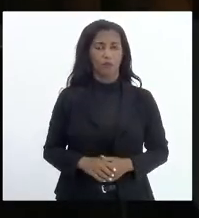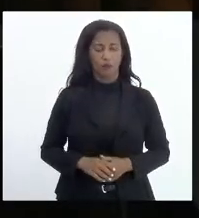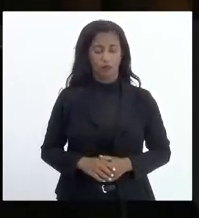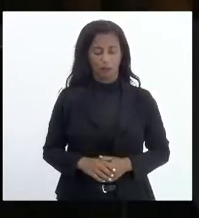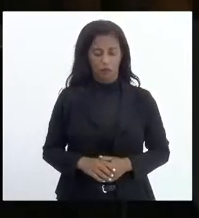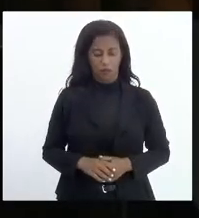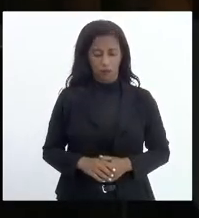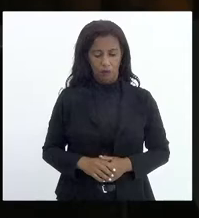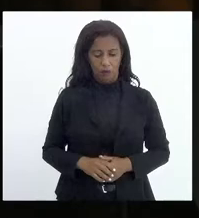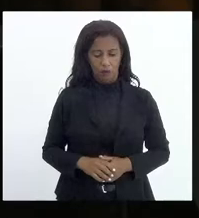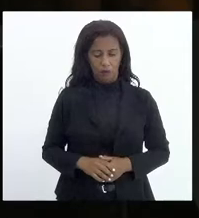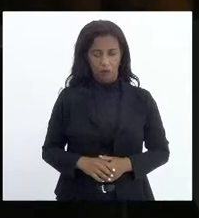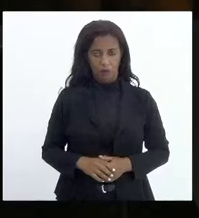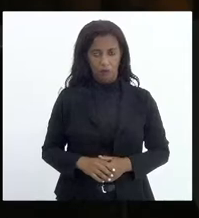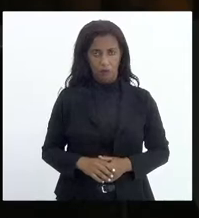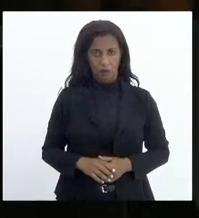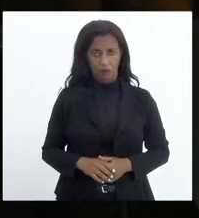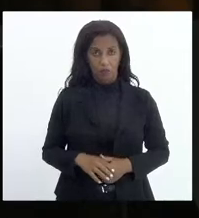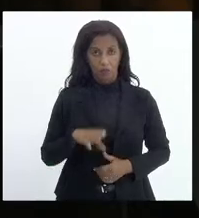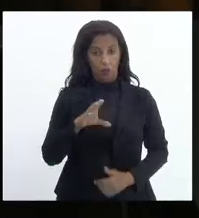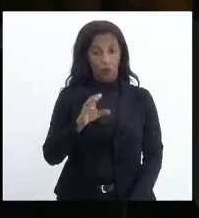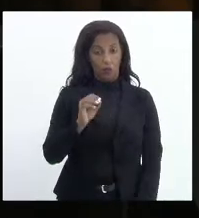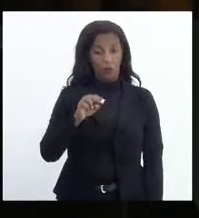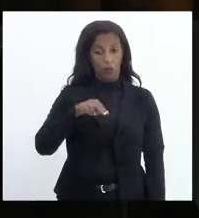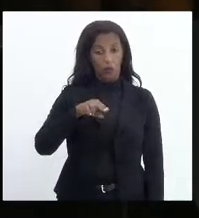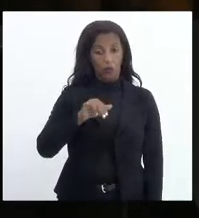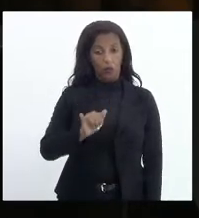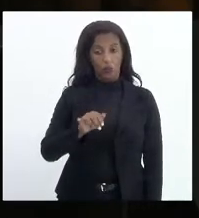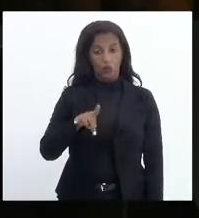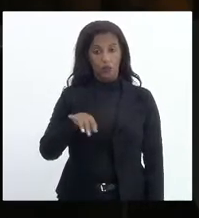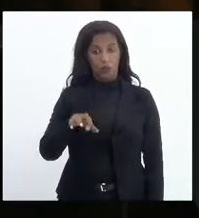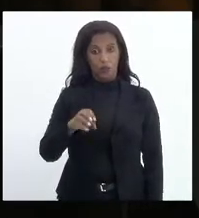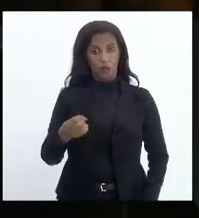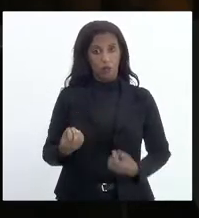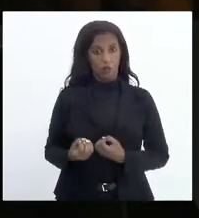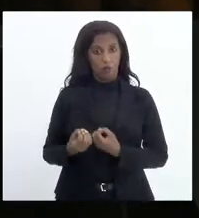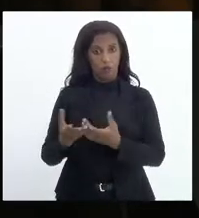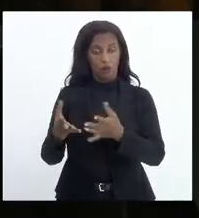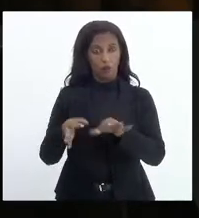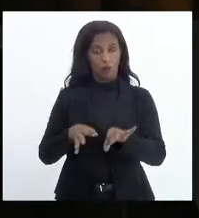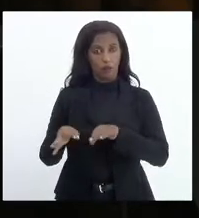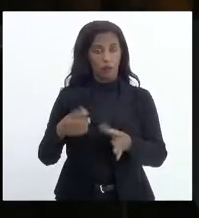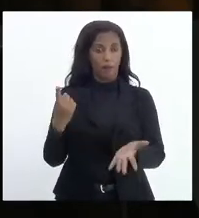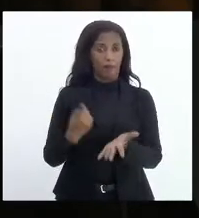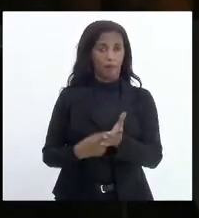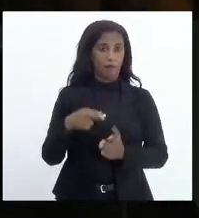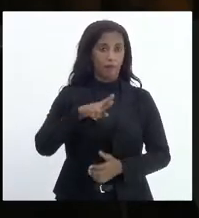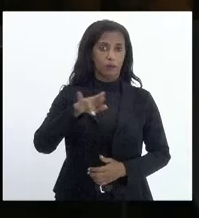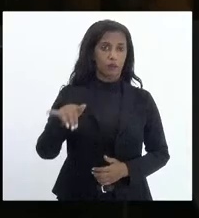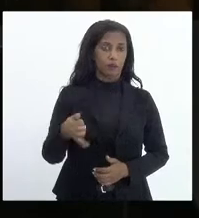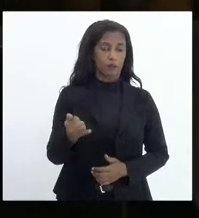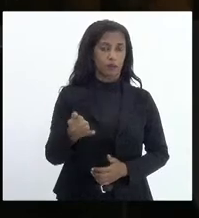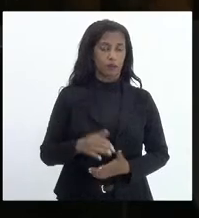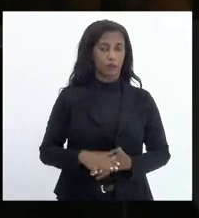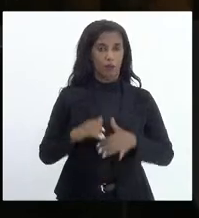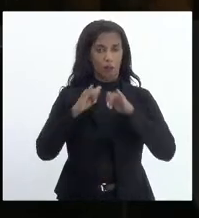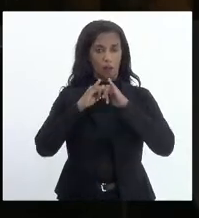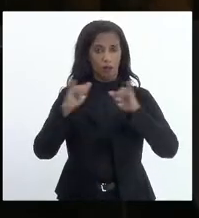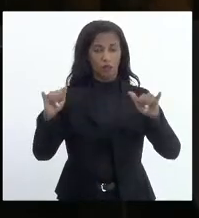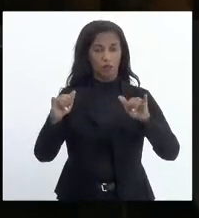considerando não consideram Considerando o recém-lançado do plano pacto RJ